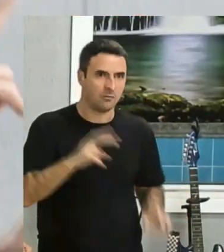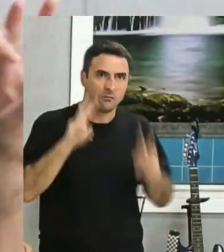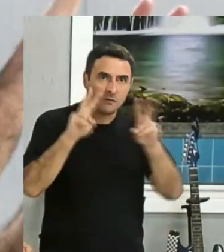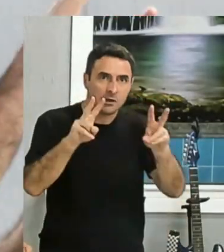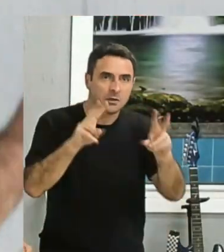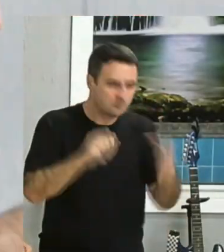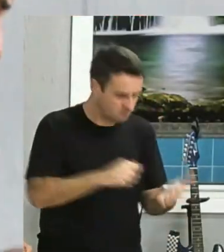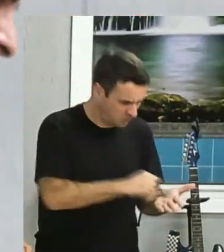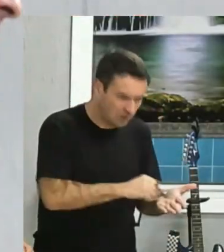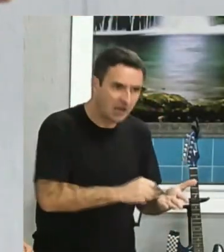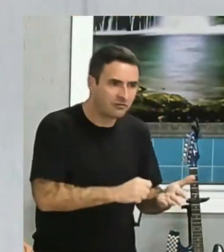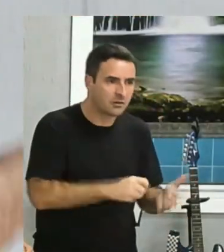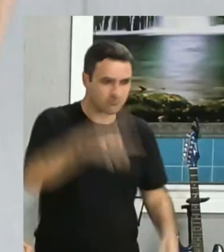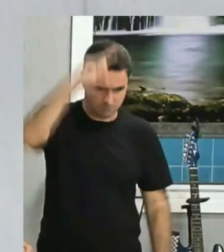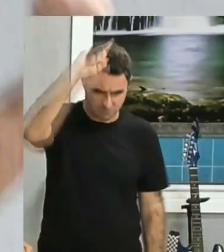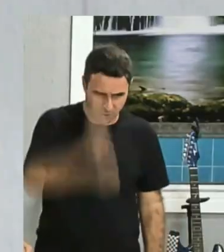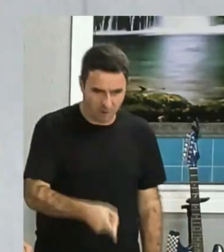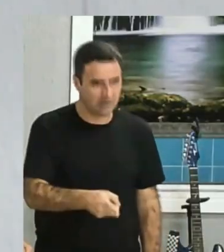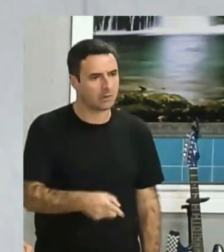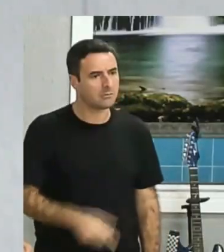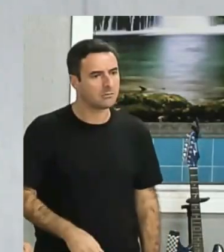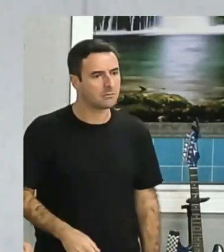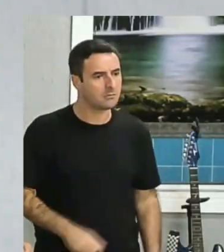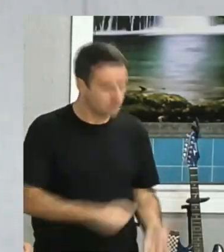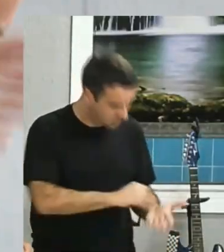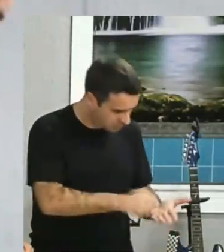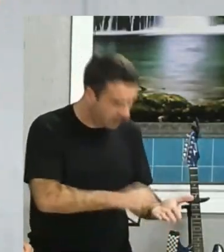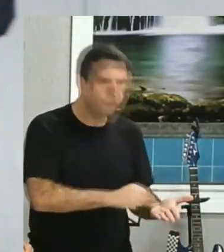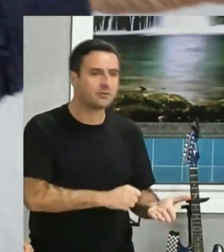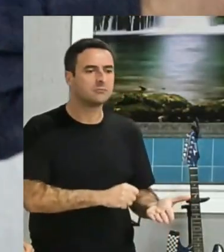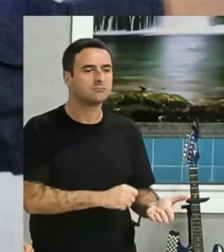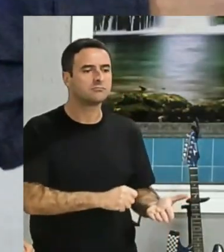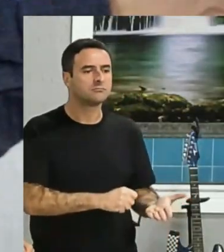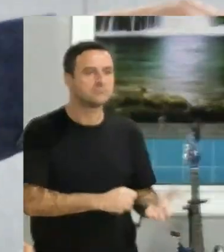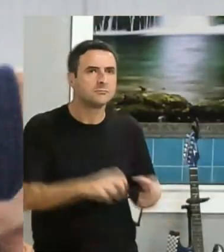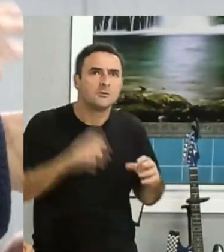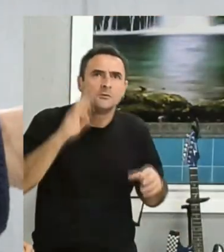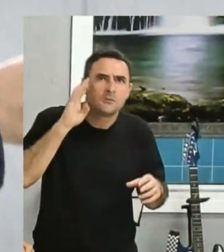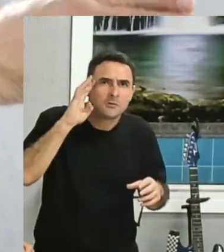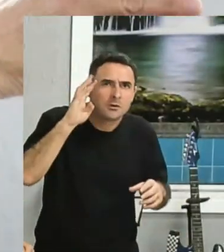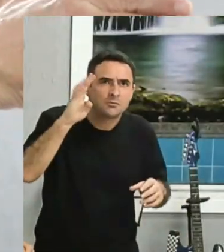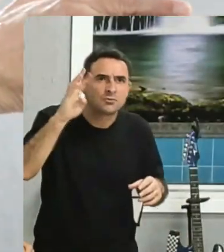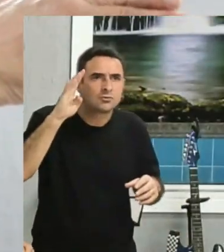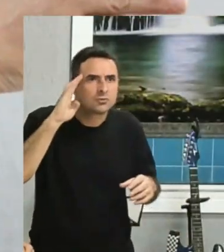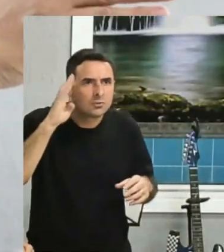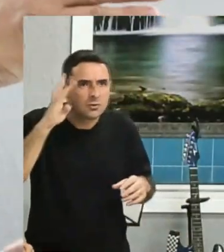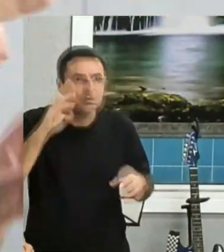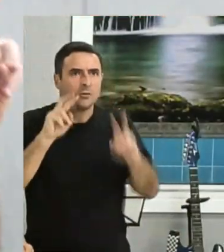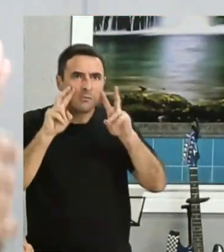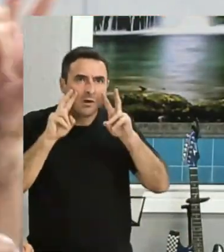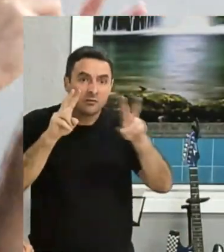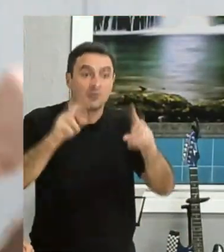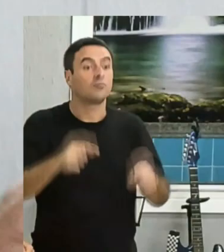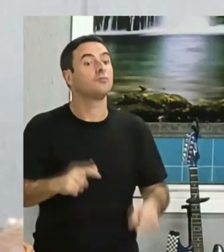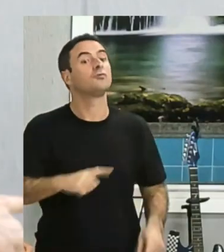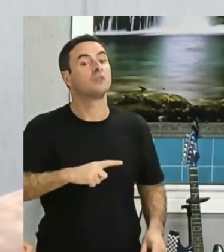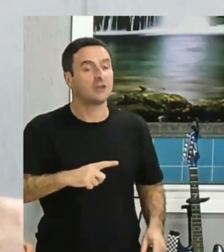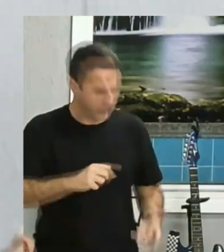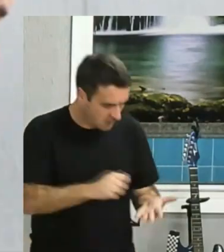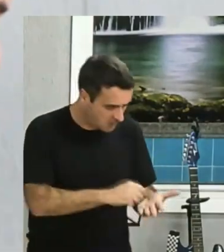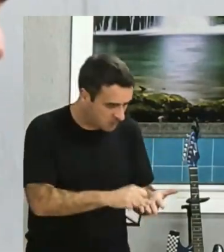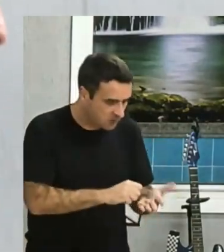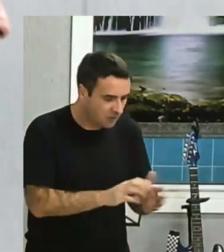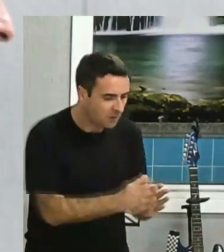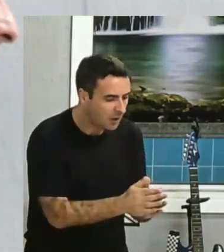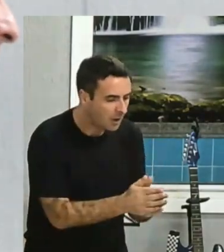ordem. Aquilo que você vai ver é uma visão, você deve escrever em um livro.